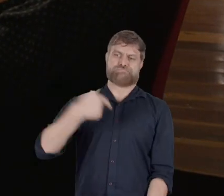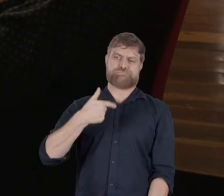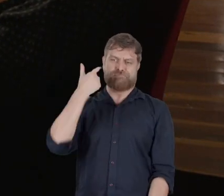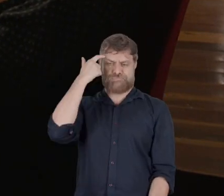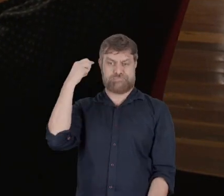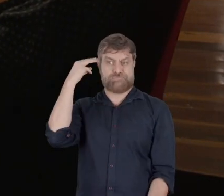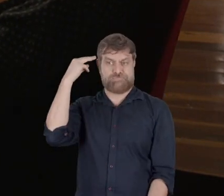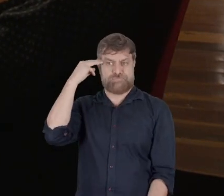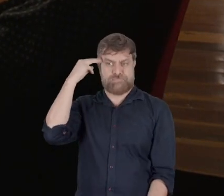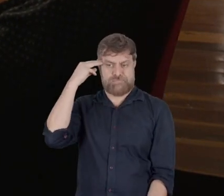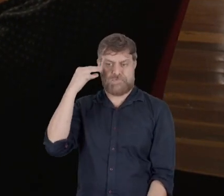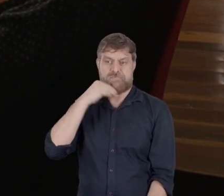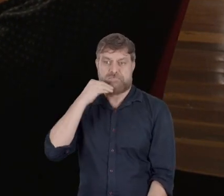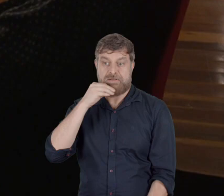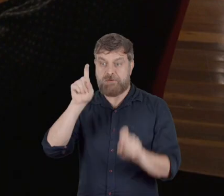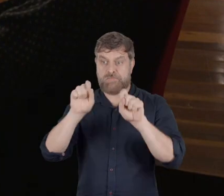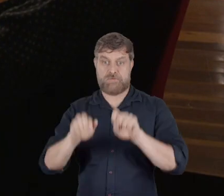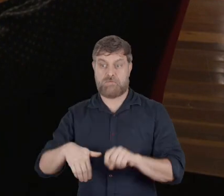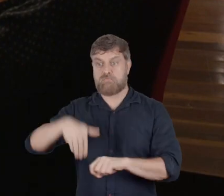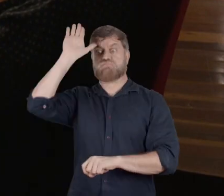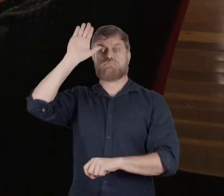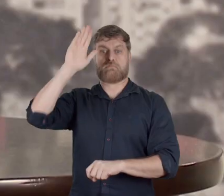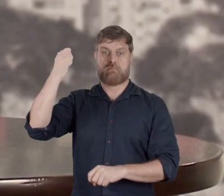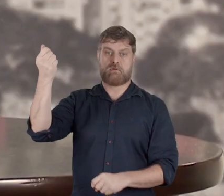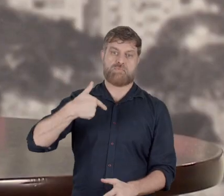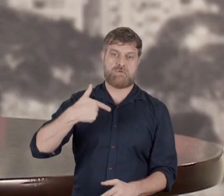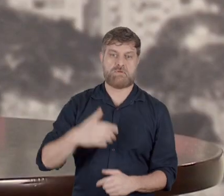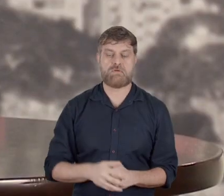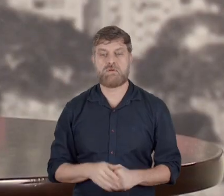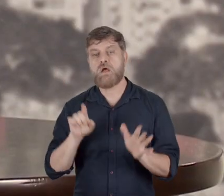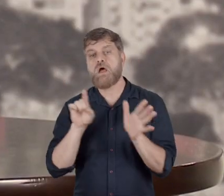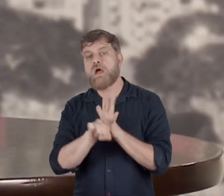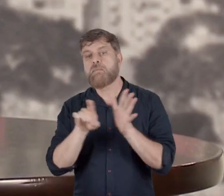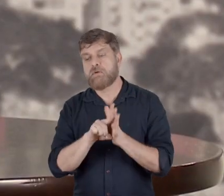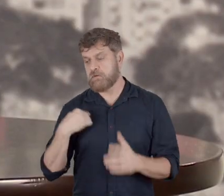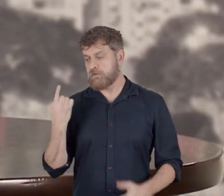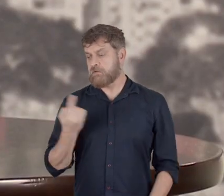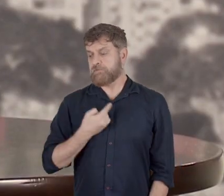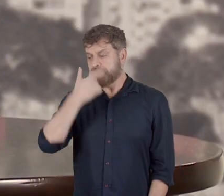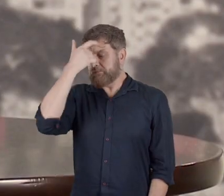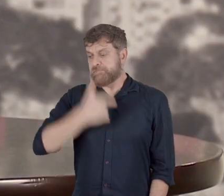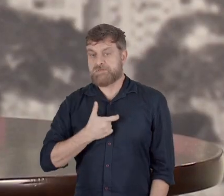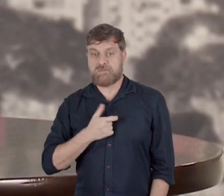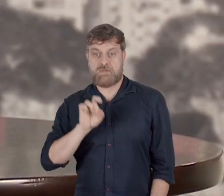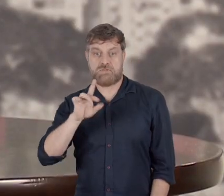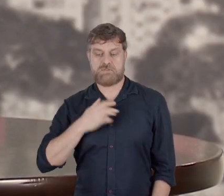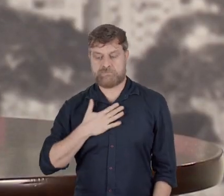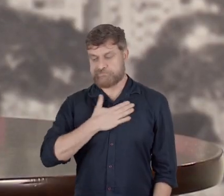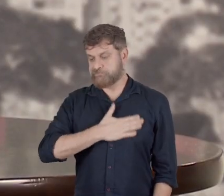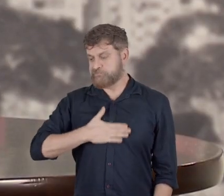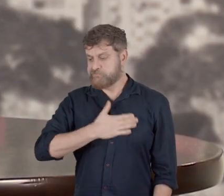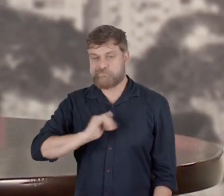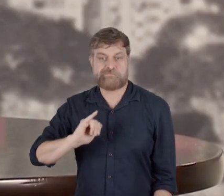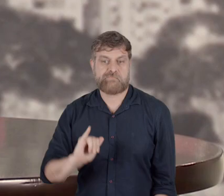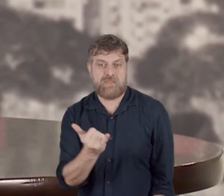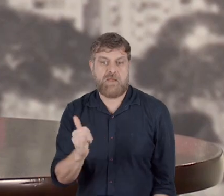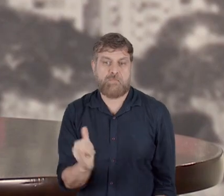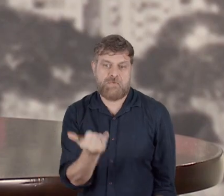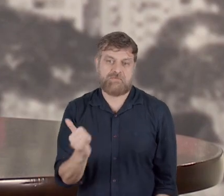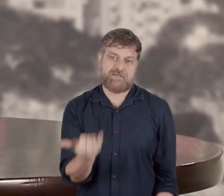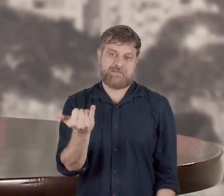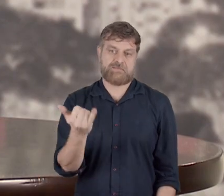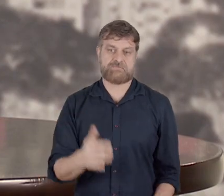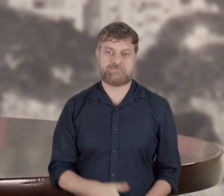melhor que a gente, substituímos a memória. E eu fico perguntando, o que vai restar para o ser humano? A capacidade de gozo,